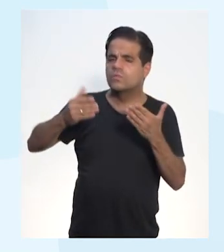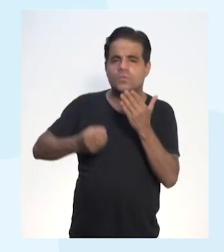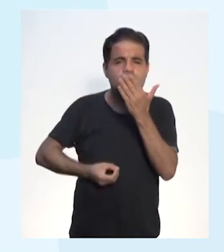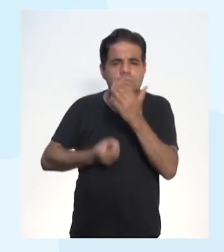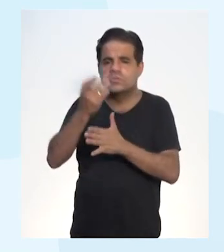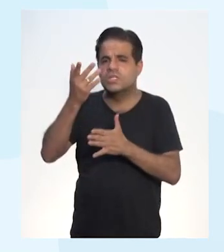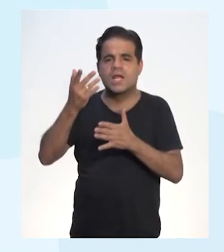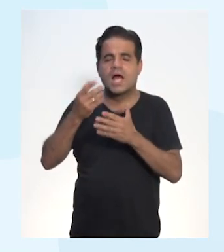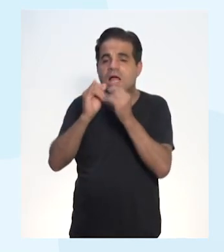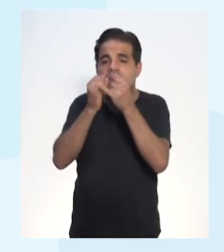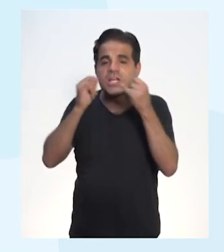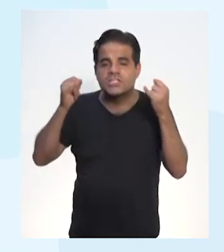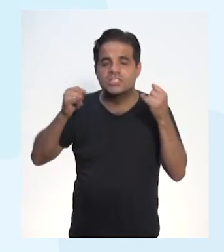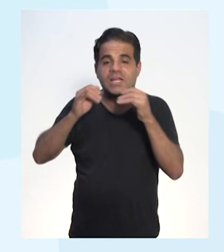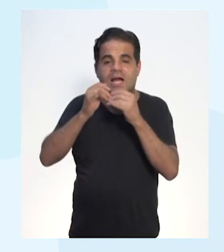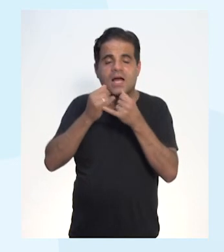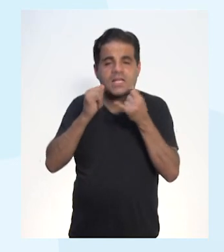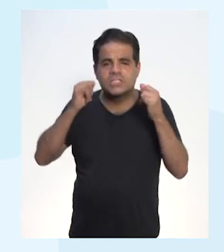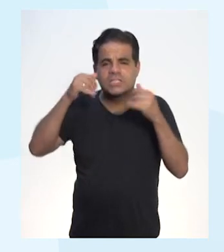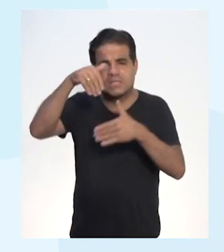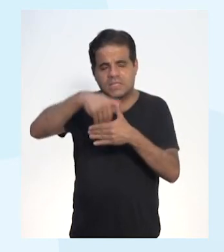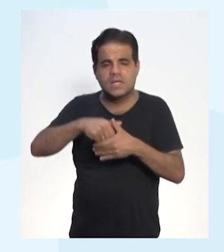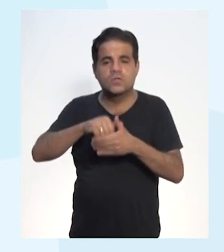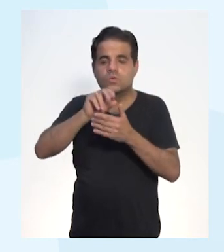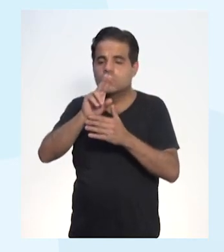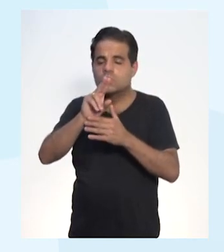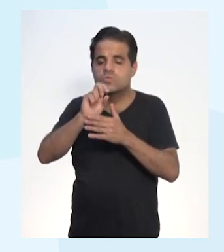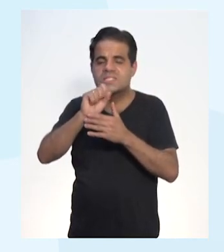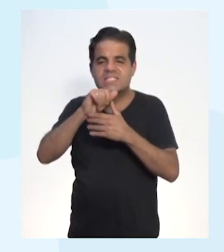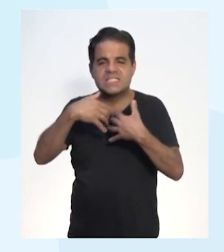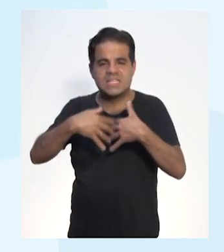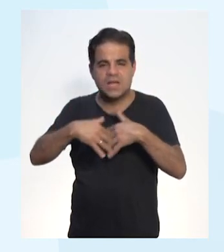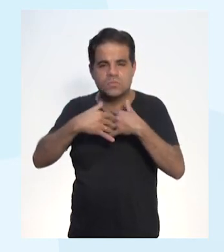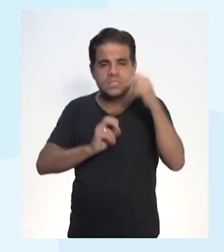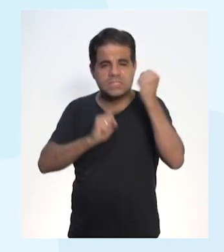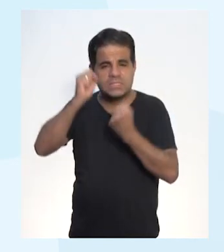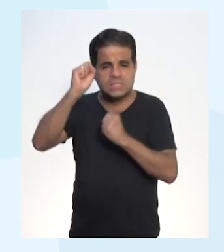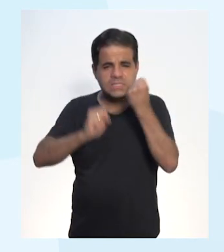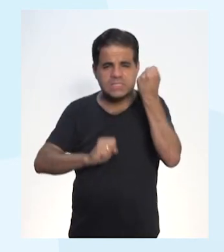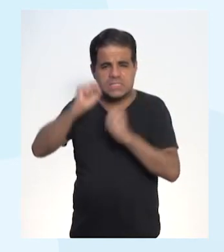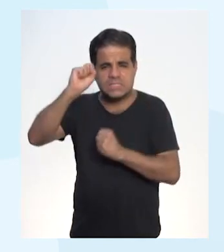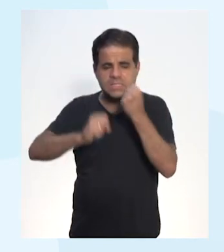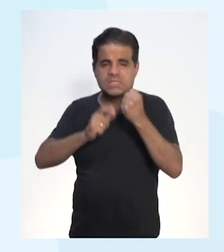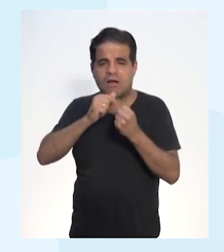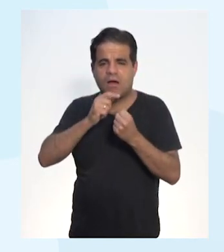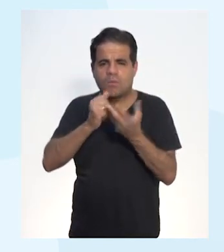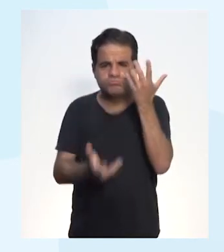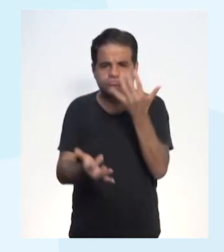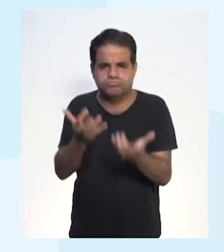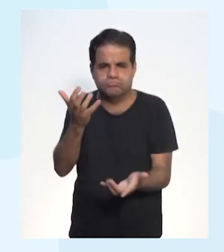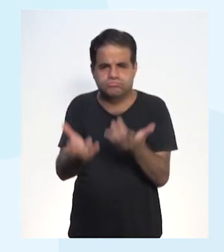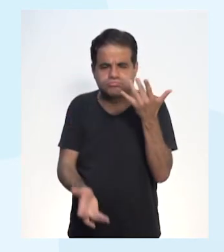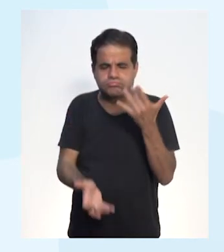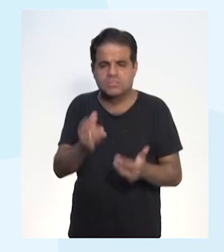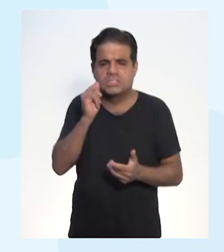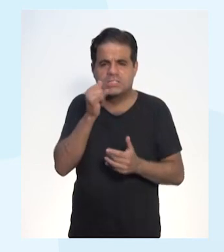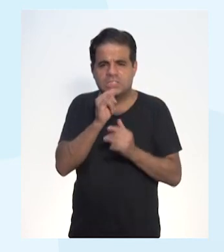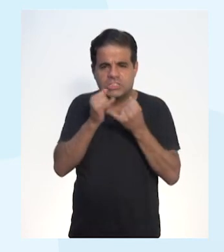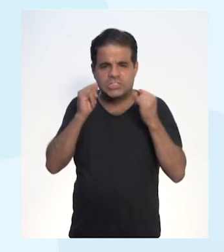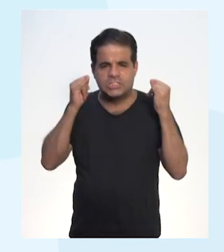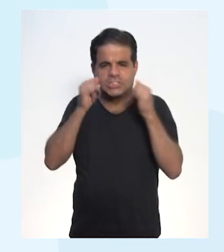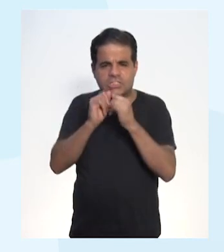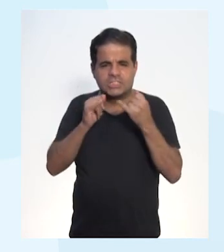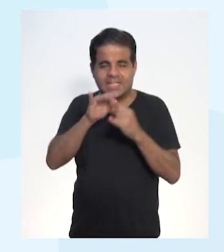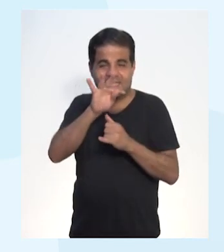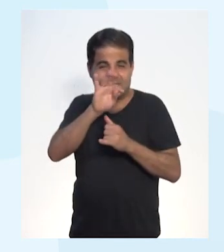gerada energia elétrica numa usina, né? Mas aí a gente tem aí uma caldeira aí, por exemplo, que ferveu a água, né? A energia térmica aí,